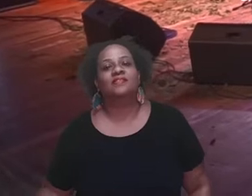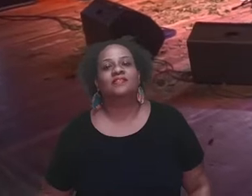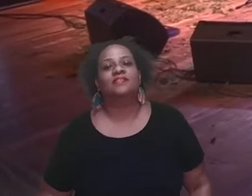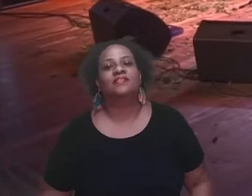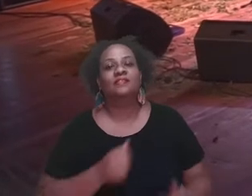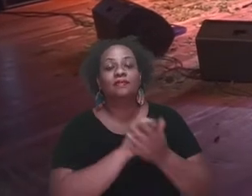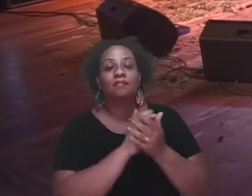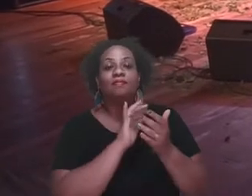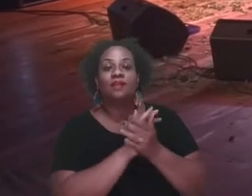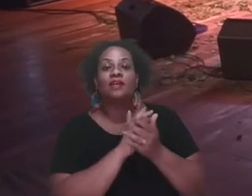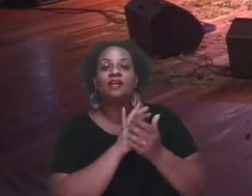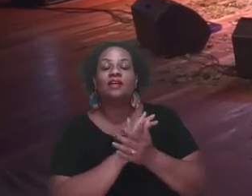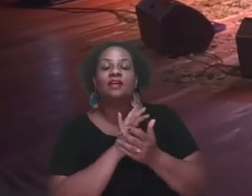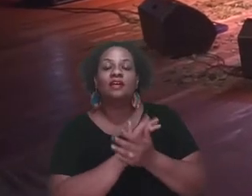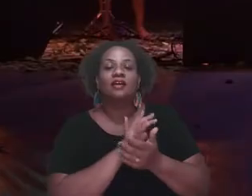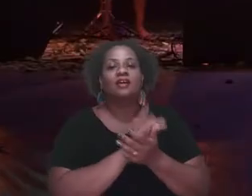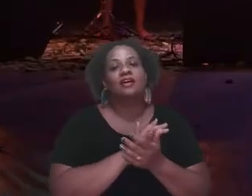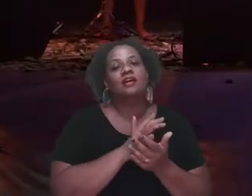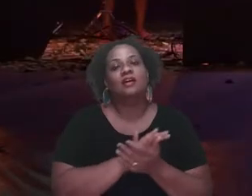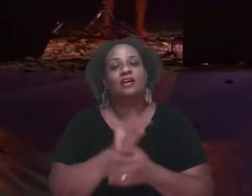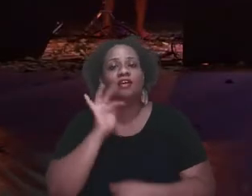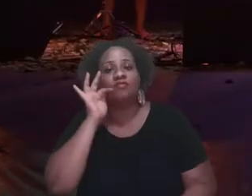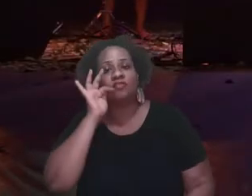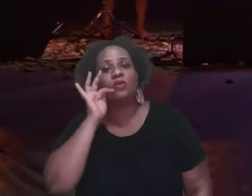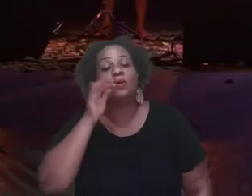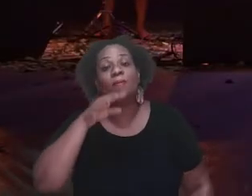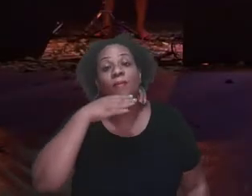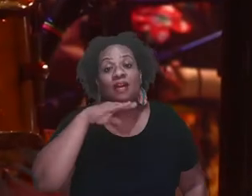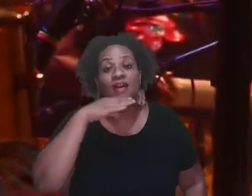Maria é bom tapete mangote funk merlam